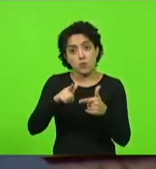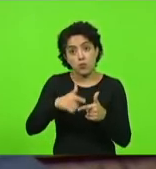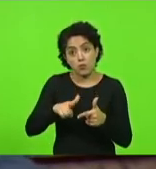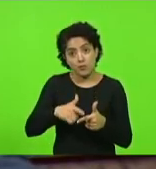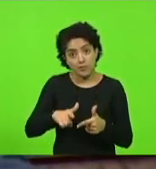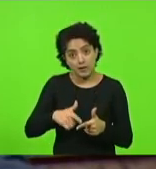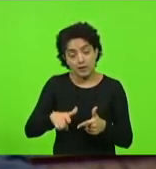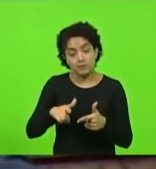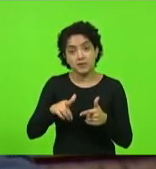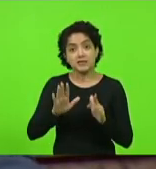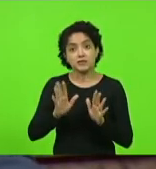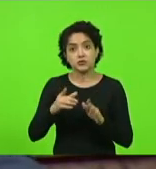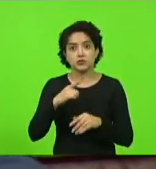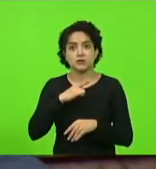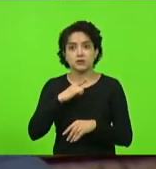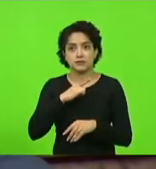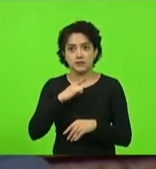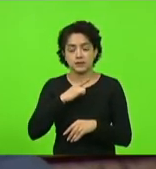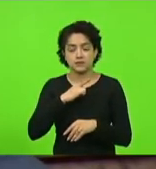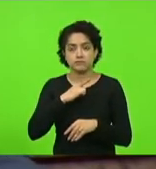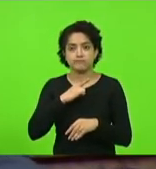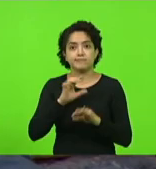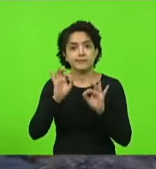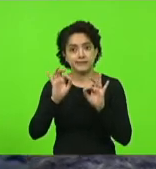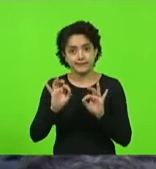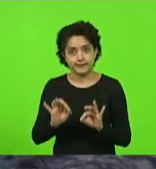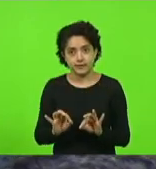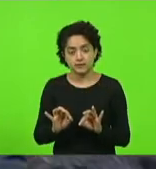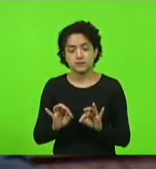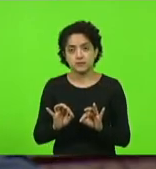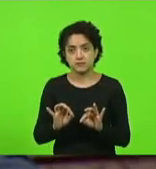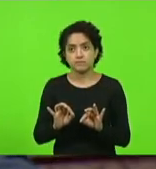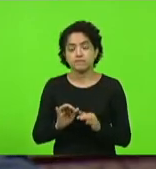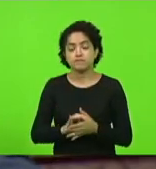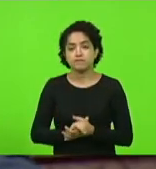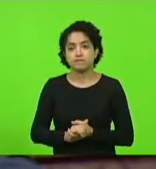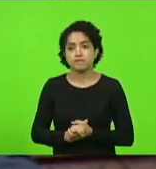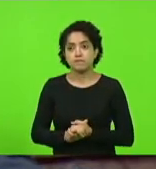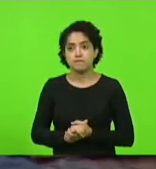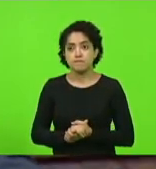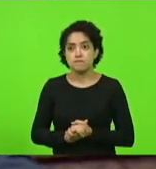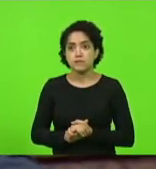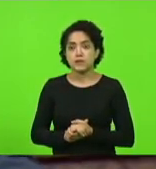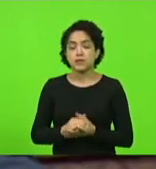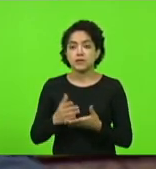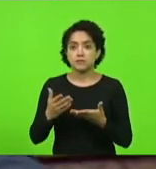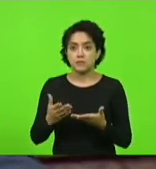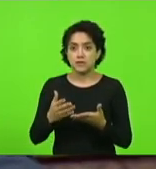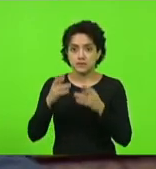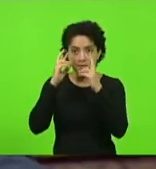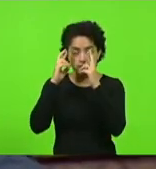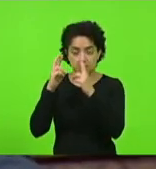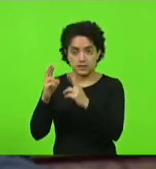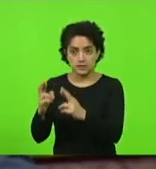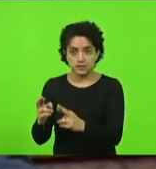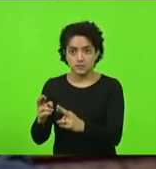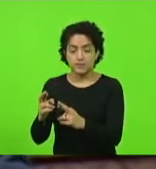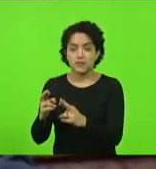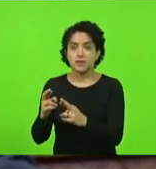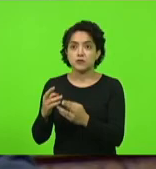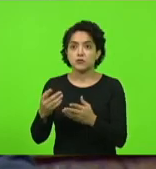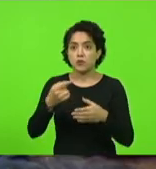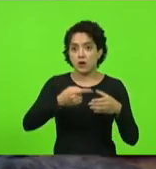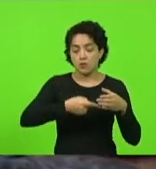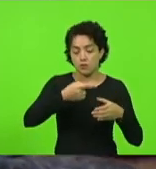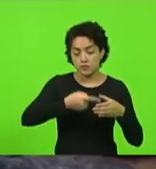de carreira. Eu posso afirmar isso, até por conhecer em profundo ele. Mas também respeito à Comissão de